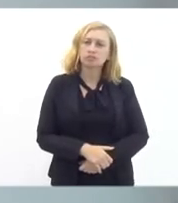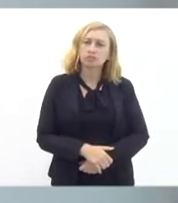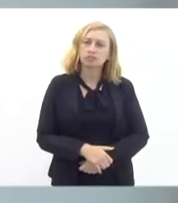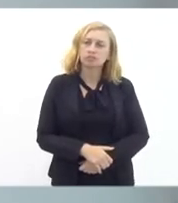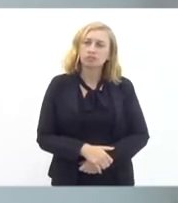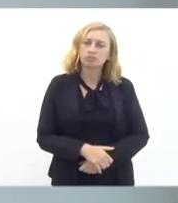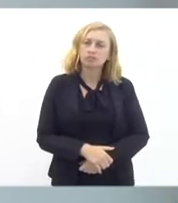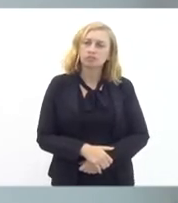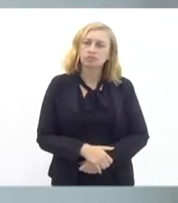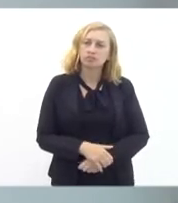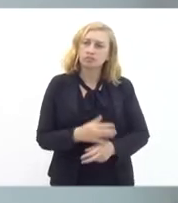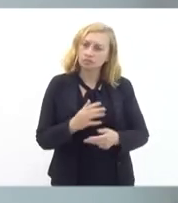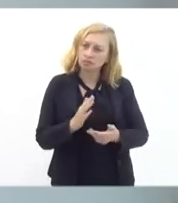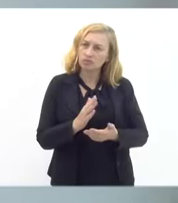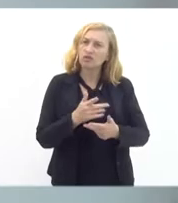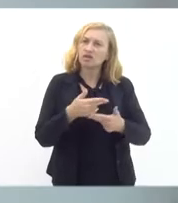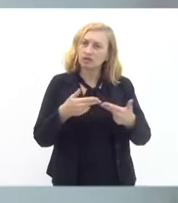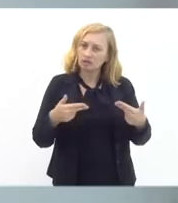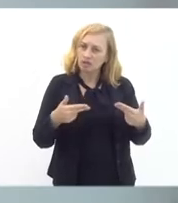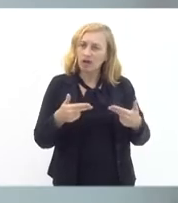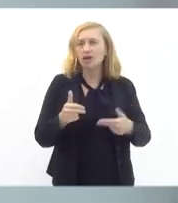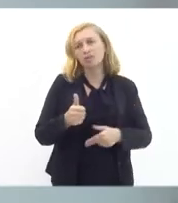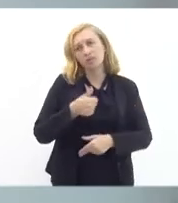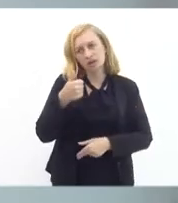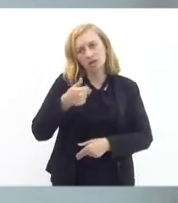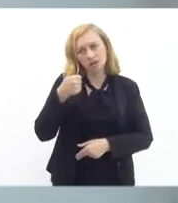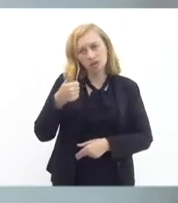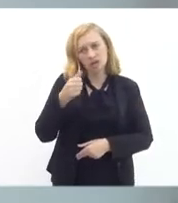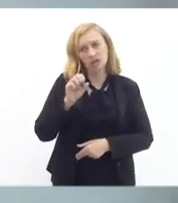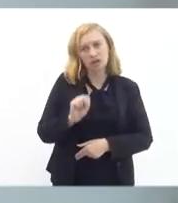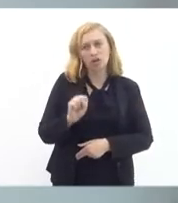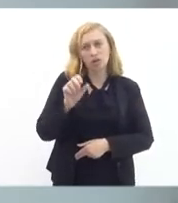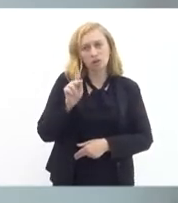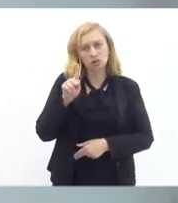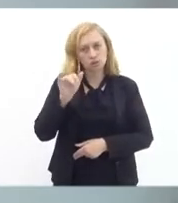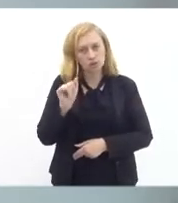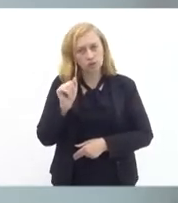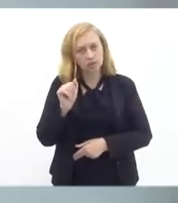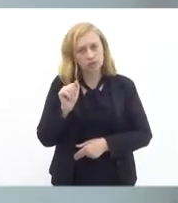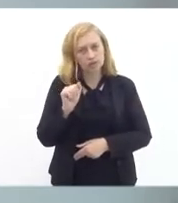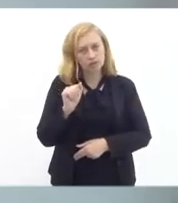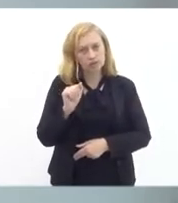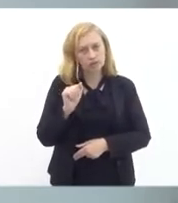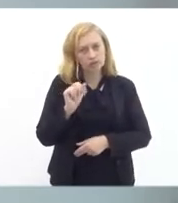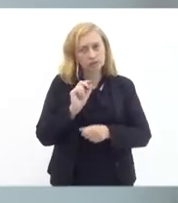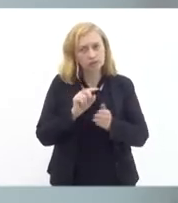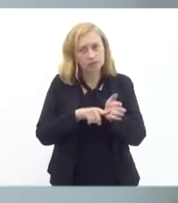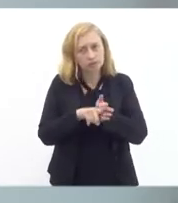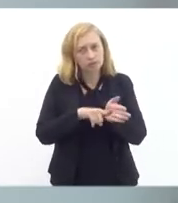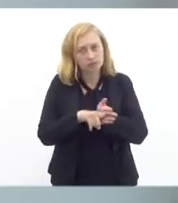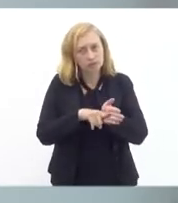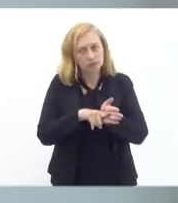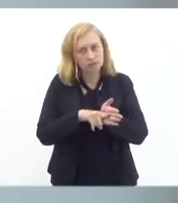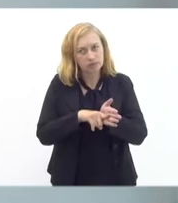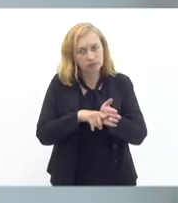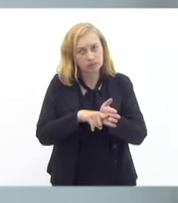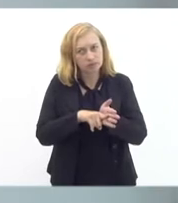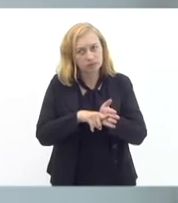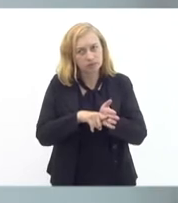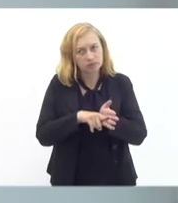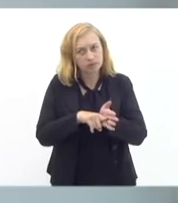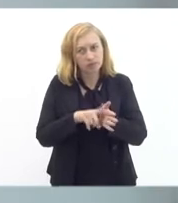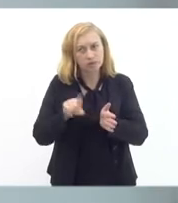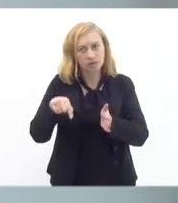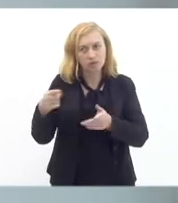Houve bastante melhorias, mudanças na Suípa. A gente tem sido fiscalizada